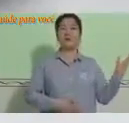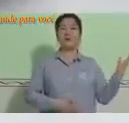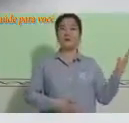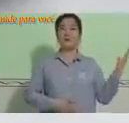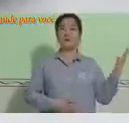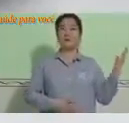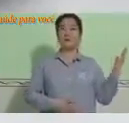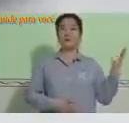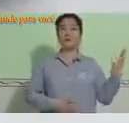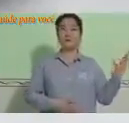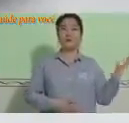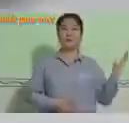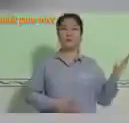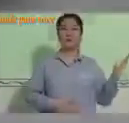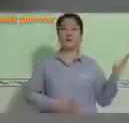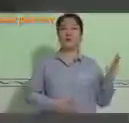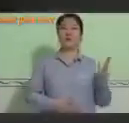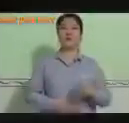2.1.RAM é acento agudo,